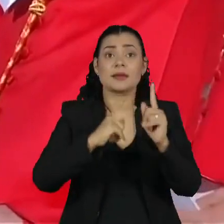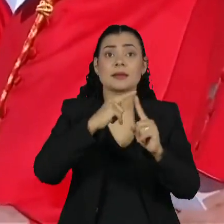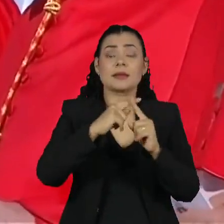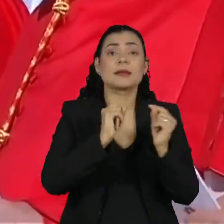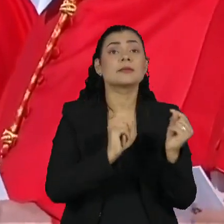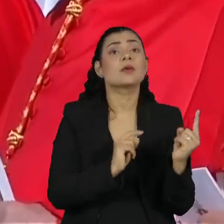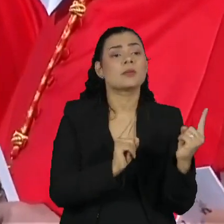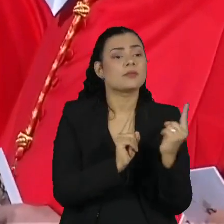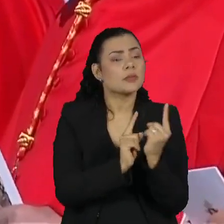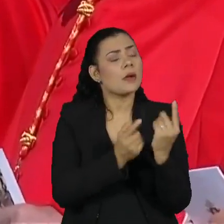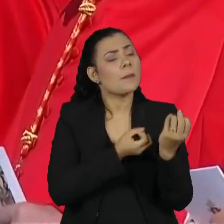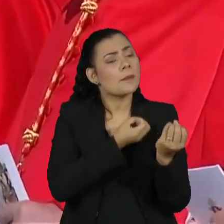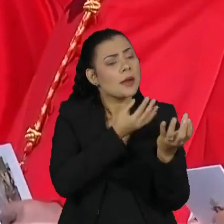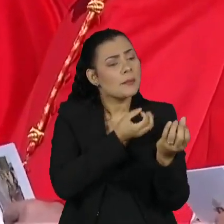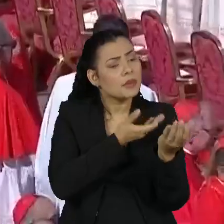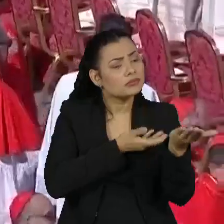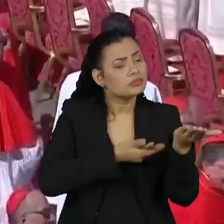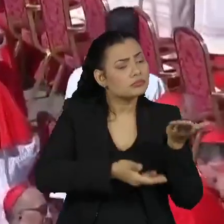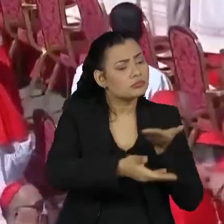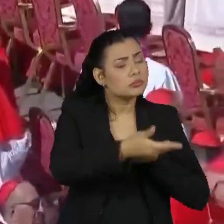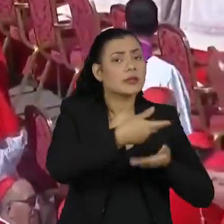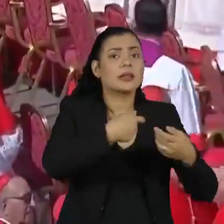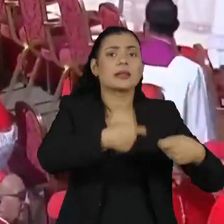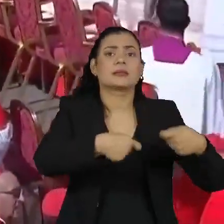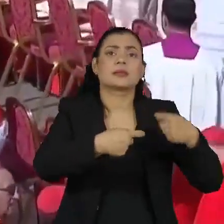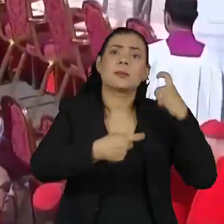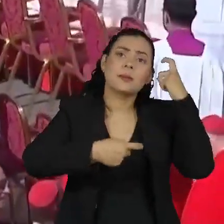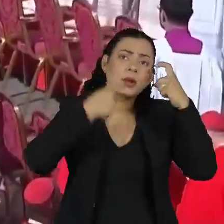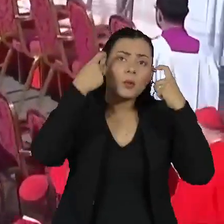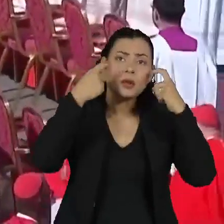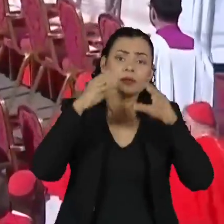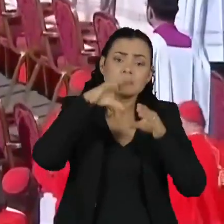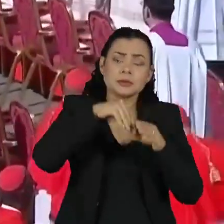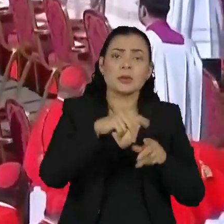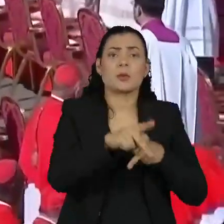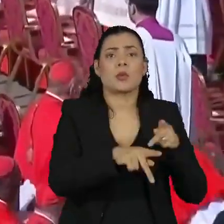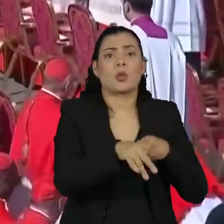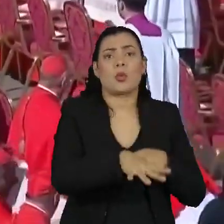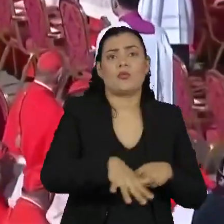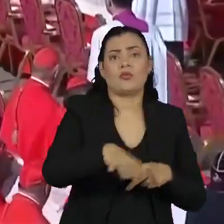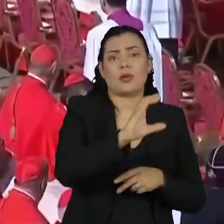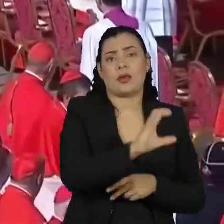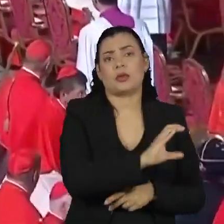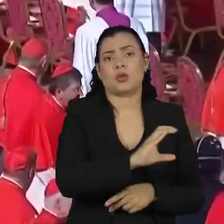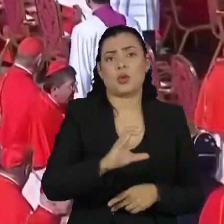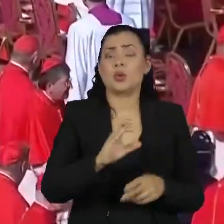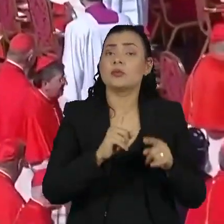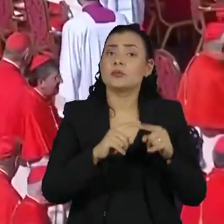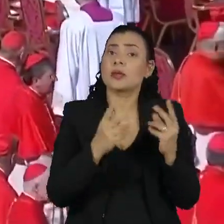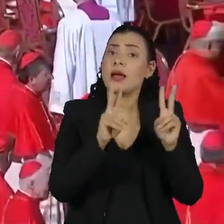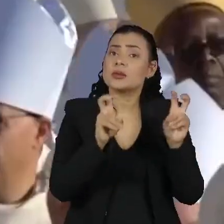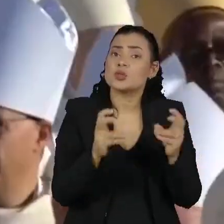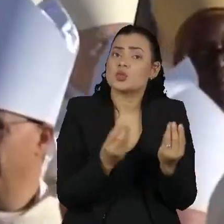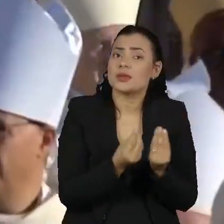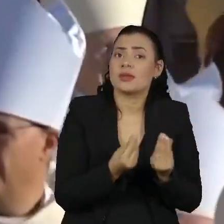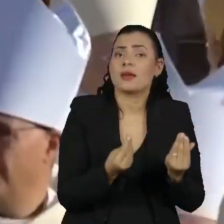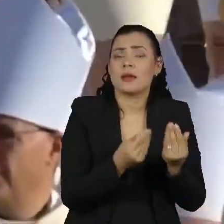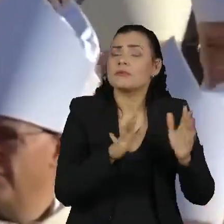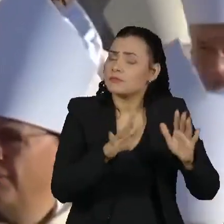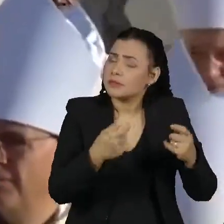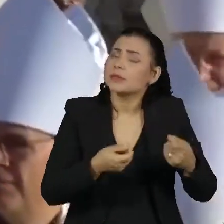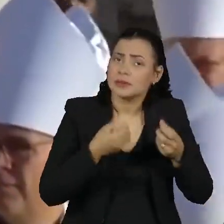escutar e discutir as necessidades e preocupações dos católicos por mais delicados que sejam os temas